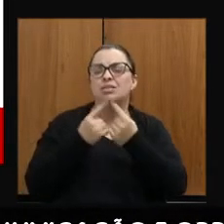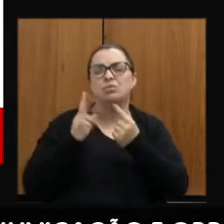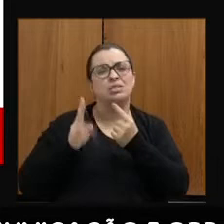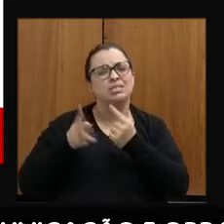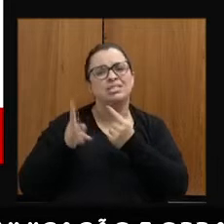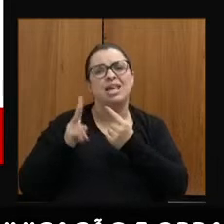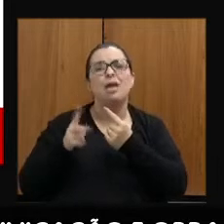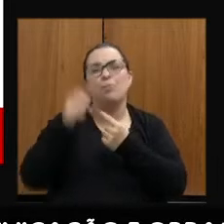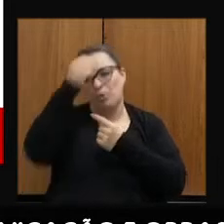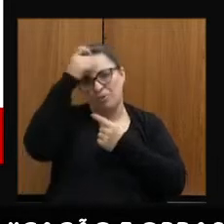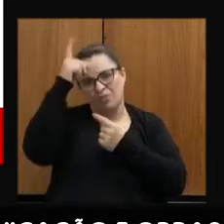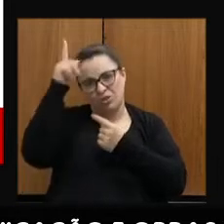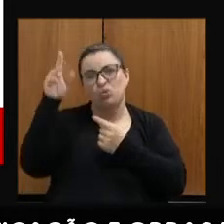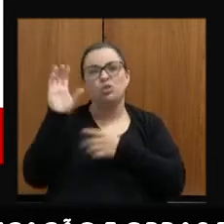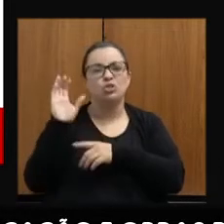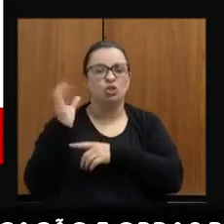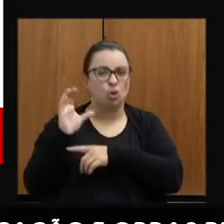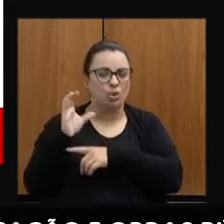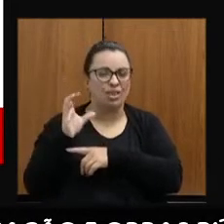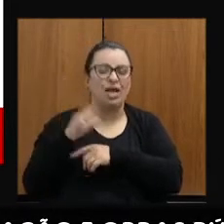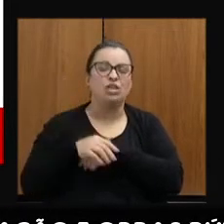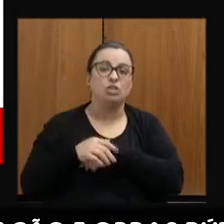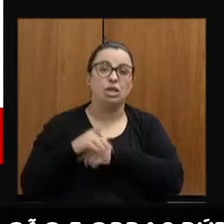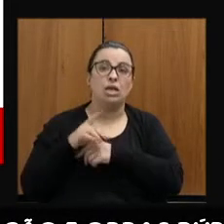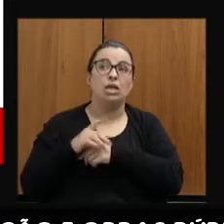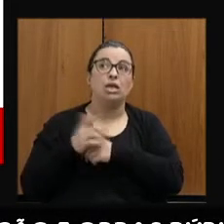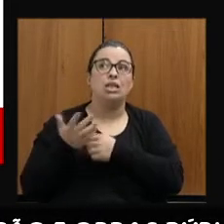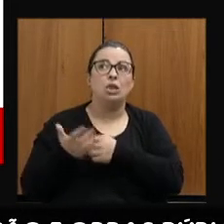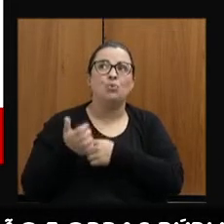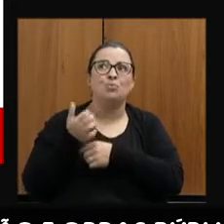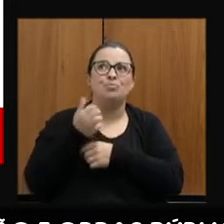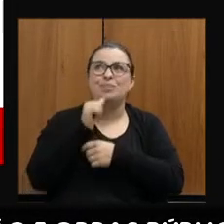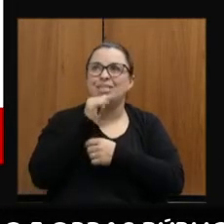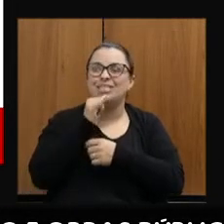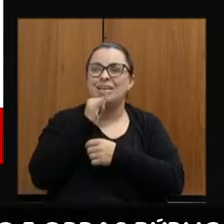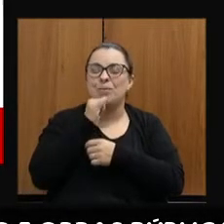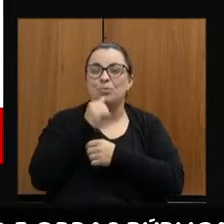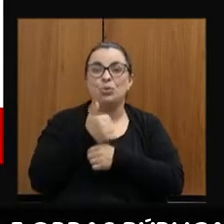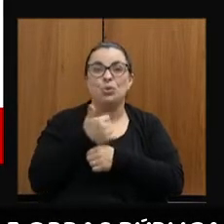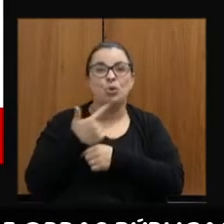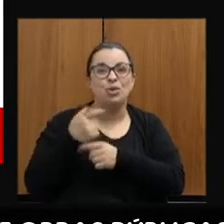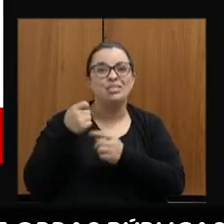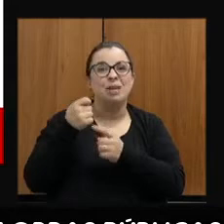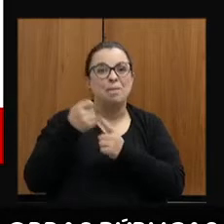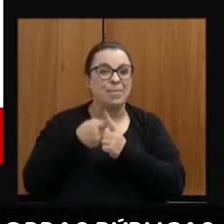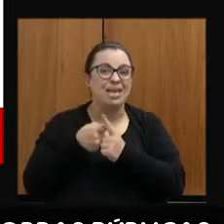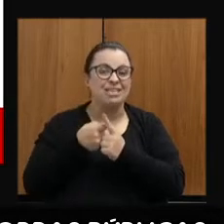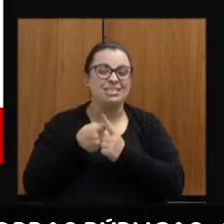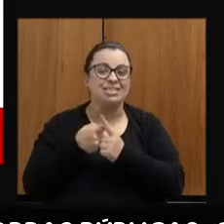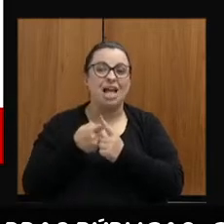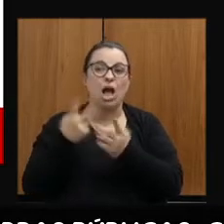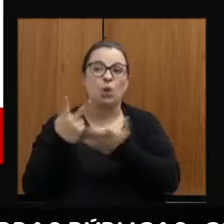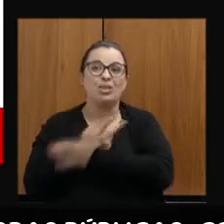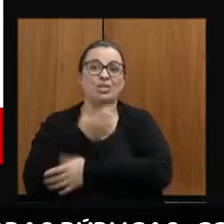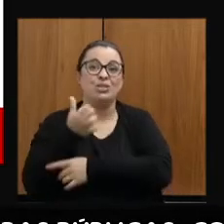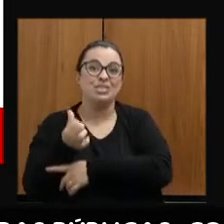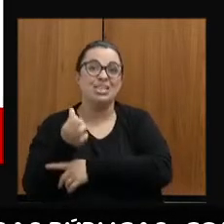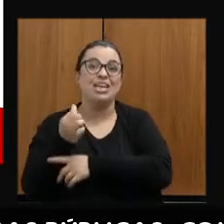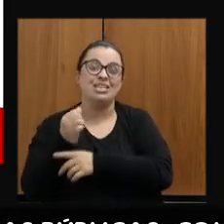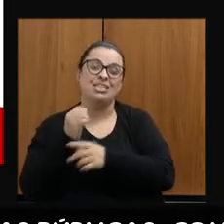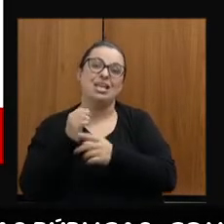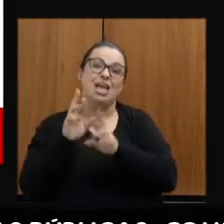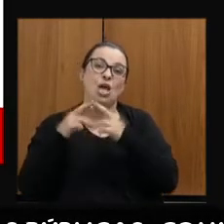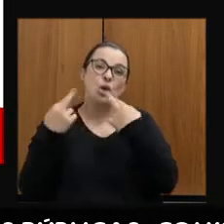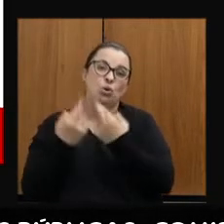tivemos aí num período de 12 meses seis reuniões para discutir isso esse ficar ante o Rodoanel além de